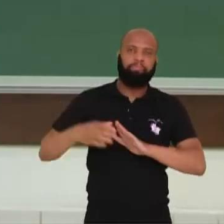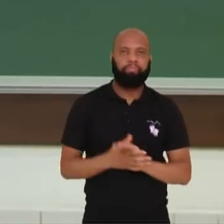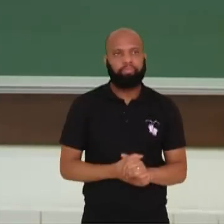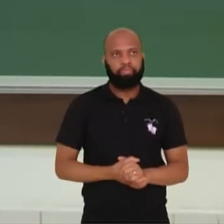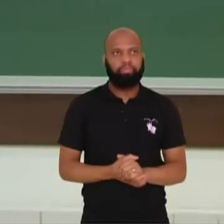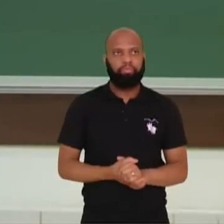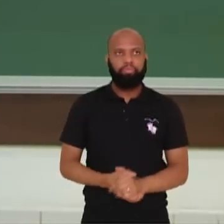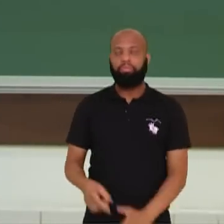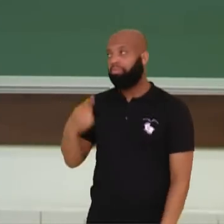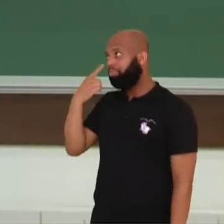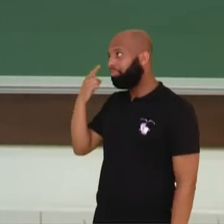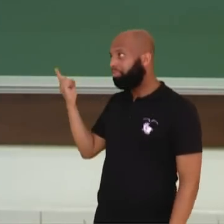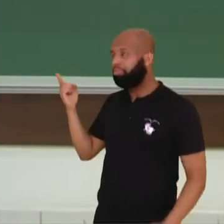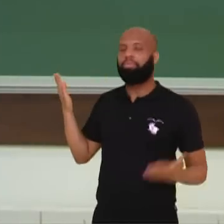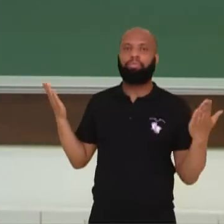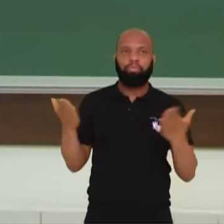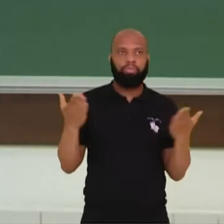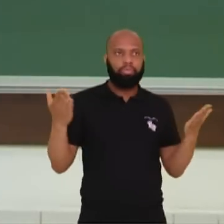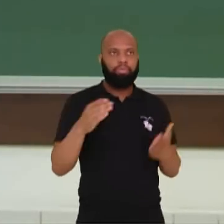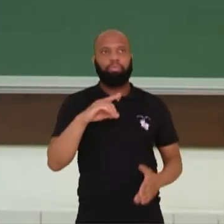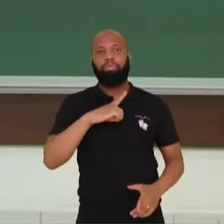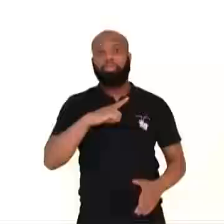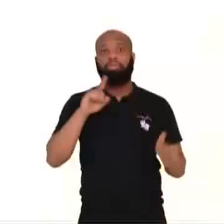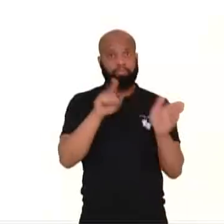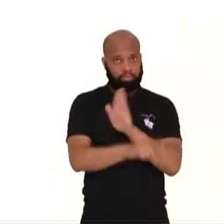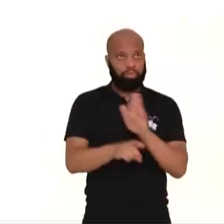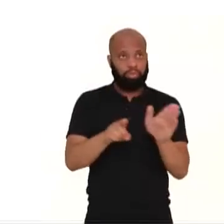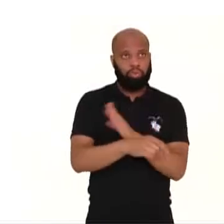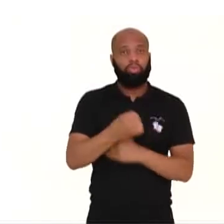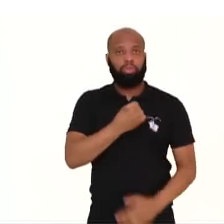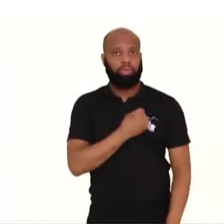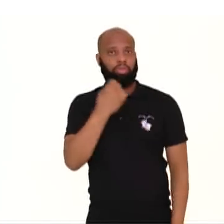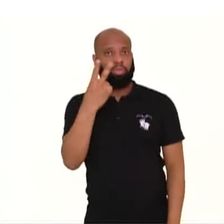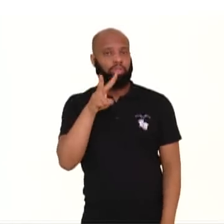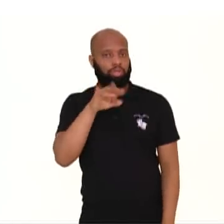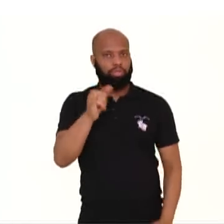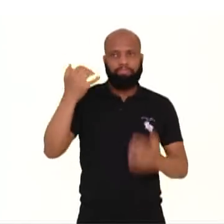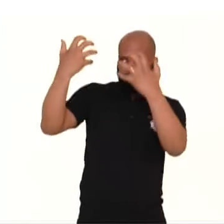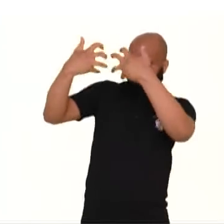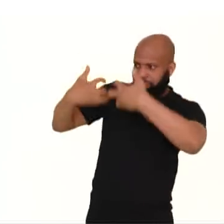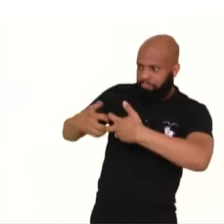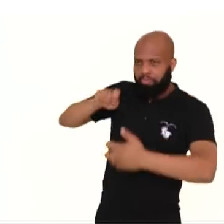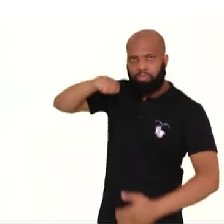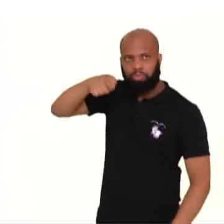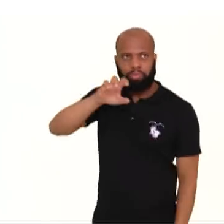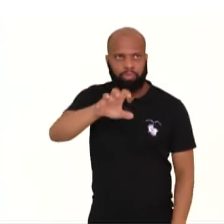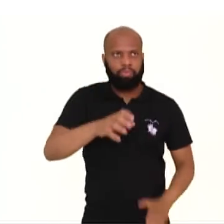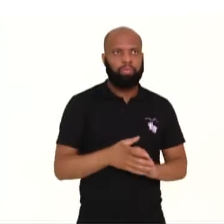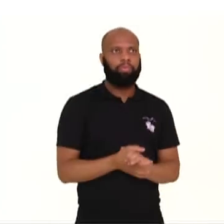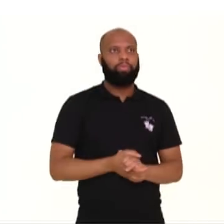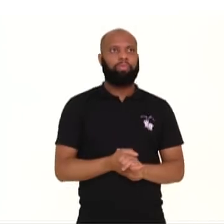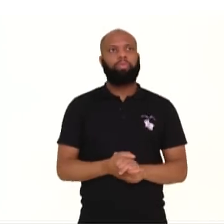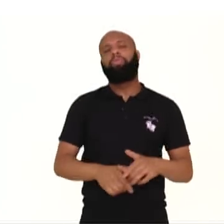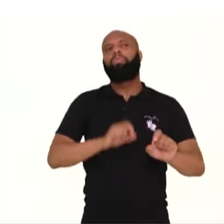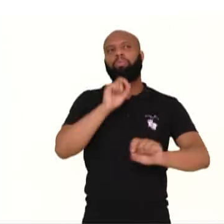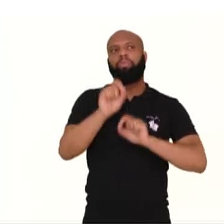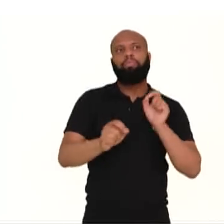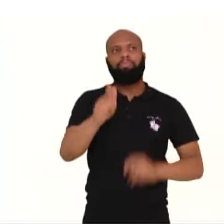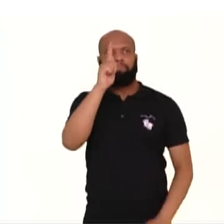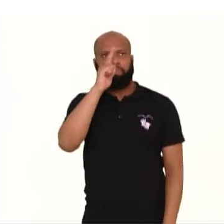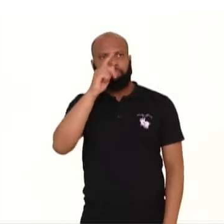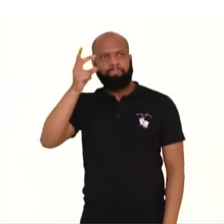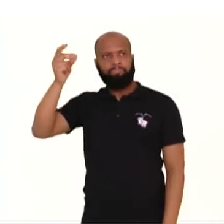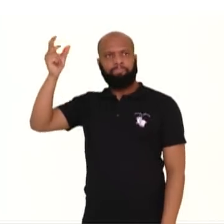Aqui, no seguinte slide, nós temos uma atividade para pensarmos sobre isto. A atividade 2 diz o